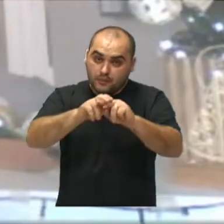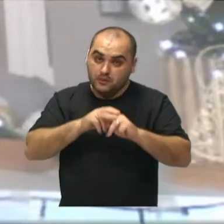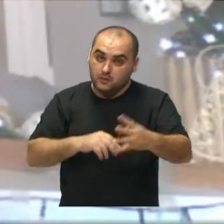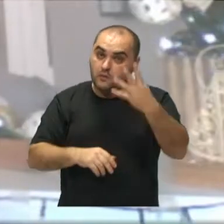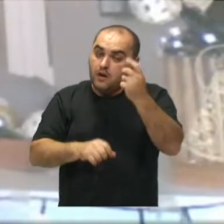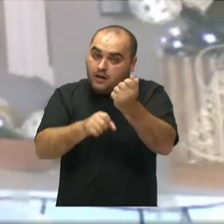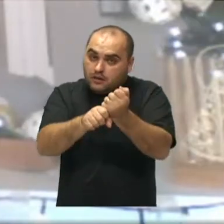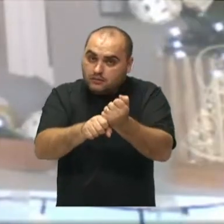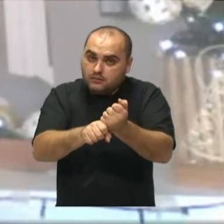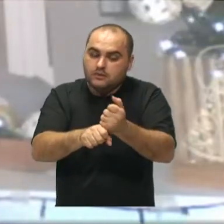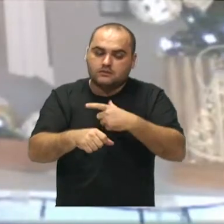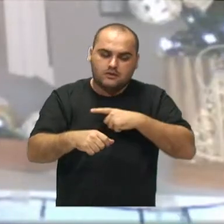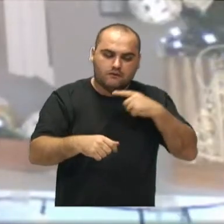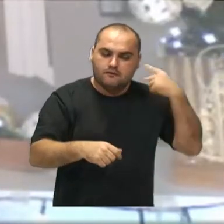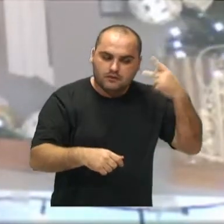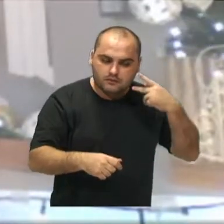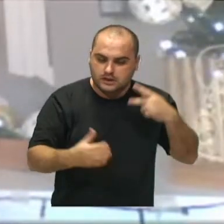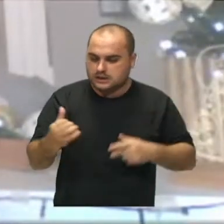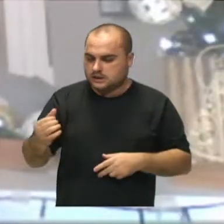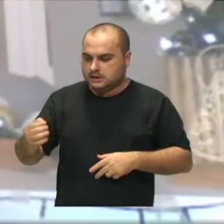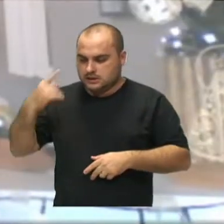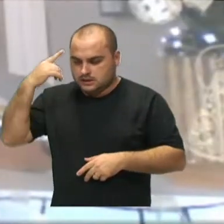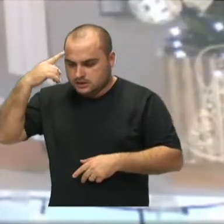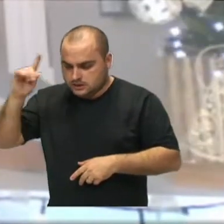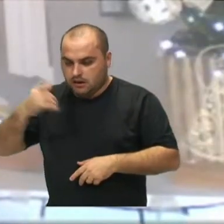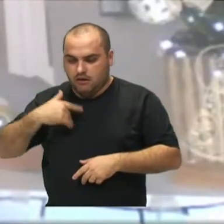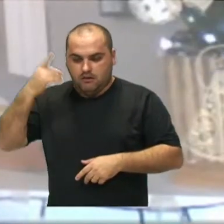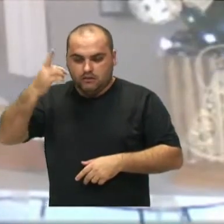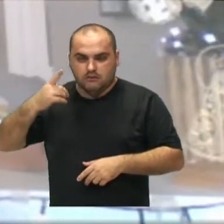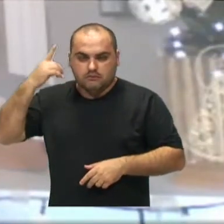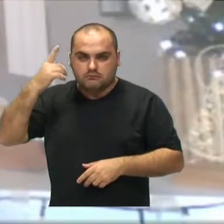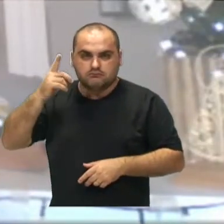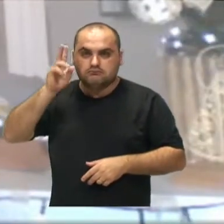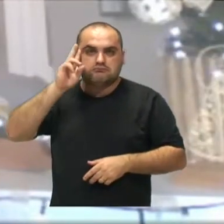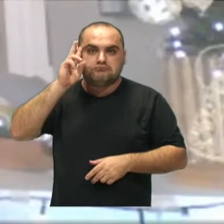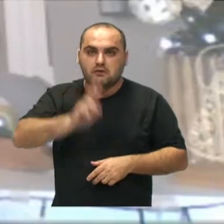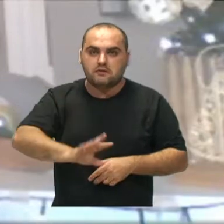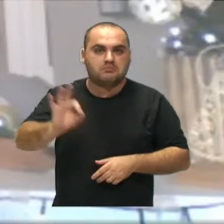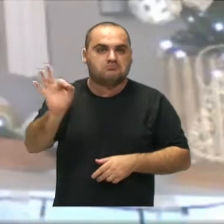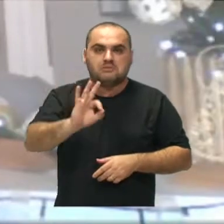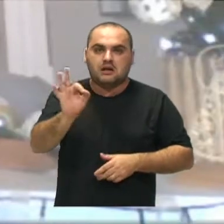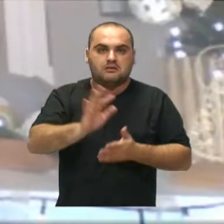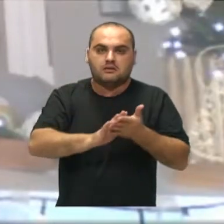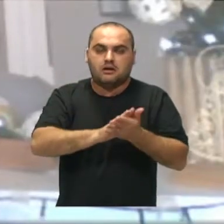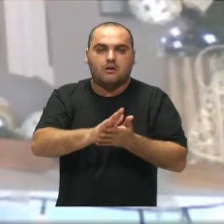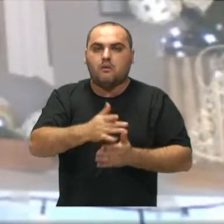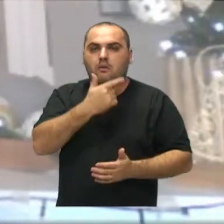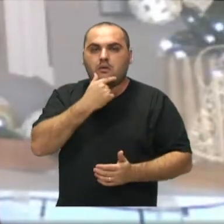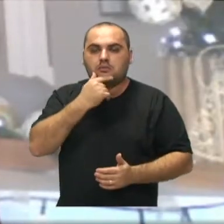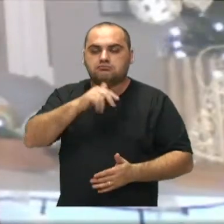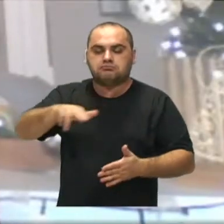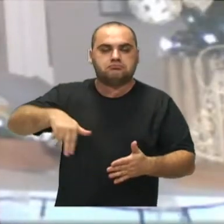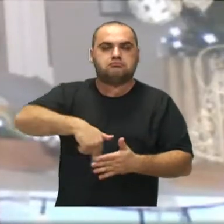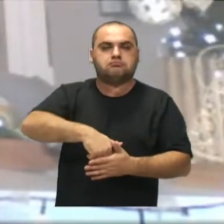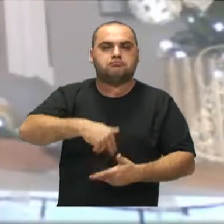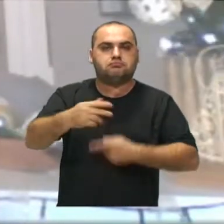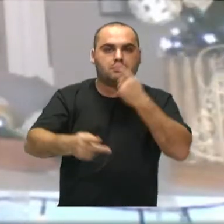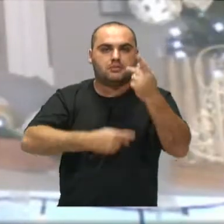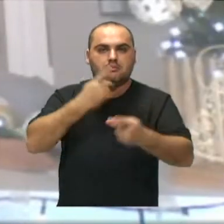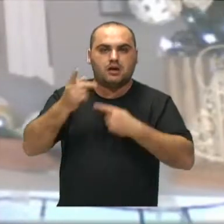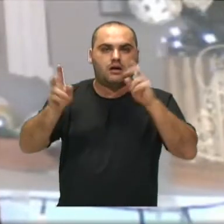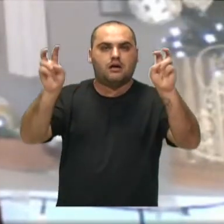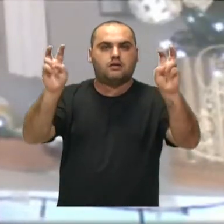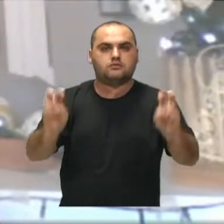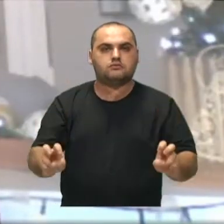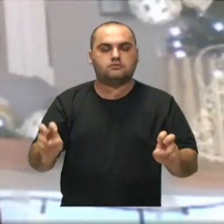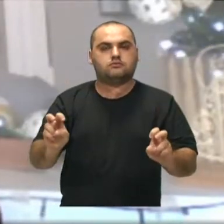e os 60 dias que eu estive como deputada, eu não vi um homem subir à tribuna para falar a uma causa que